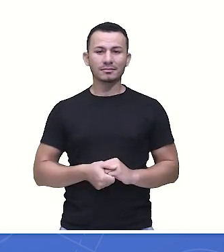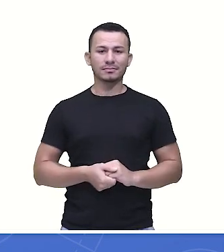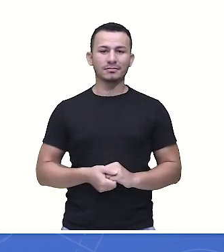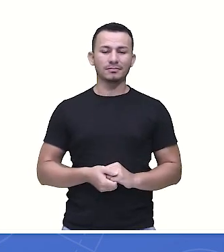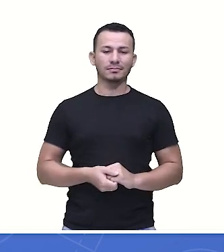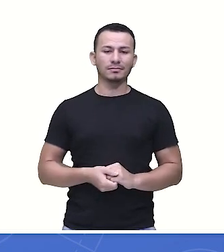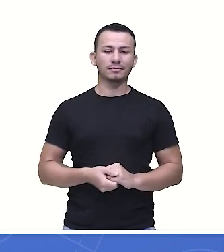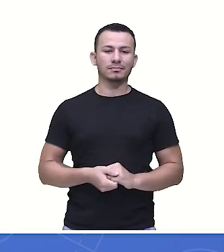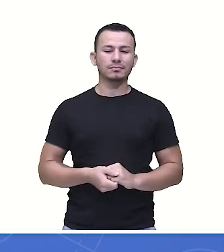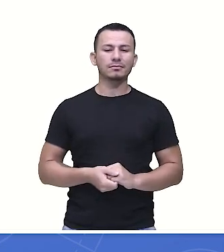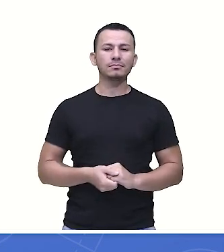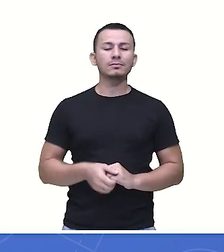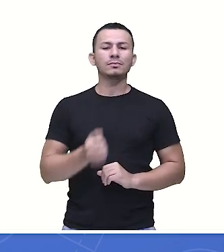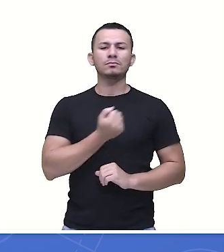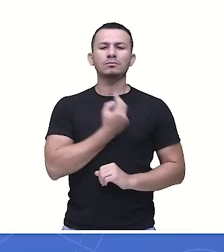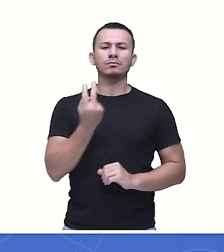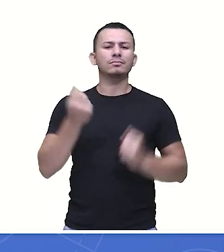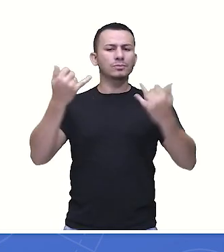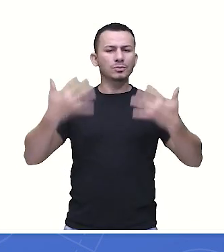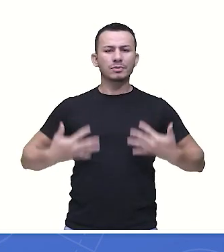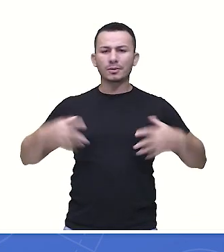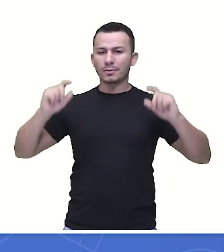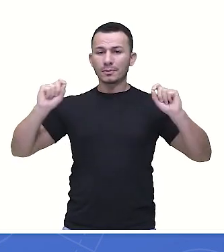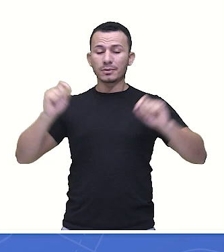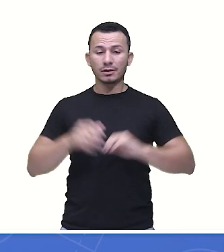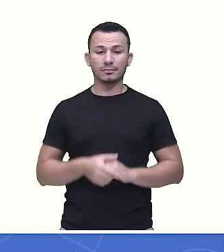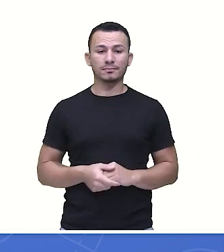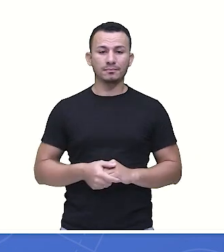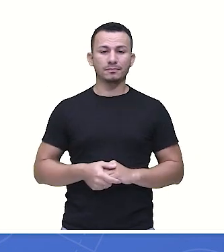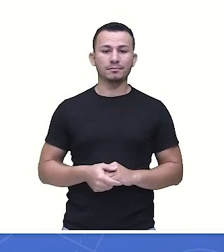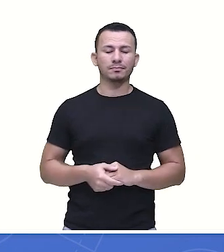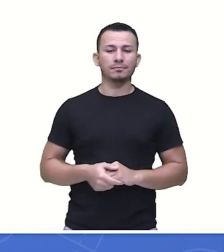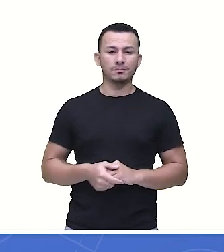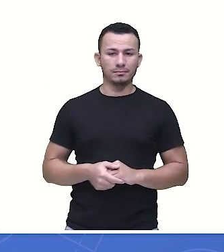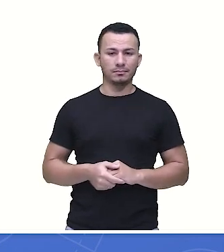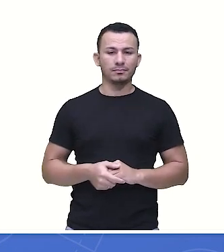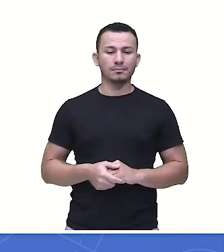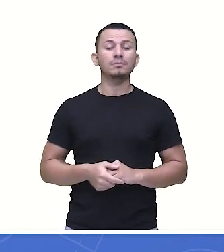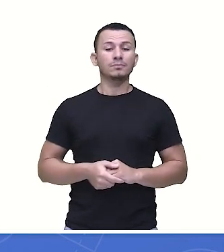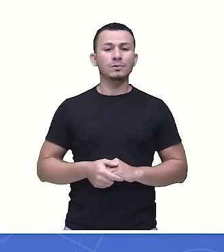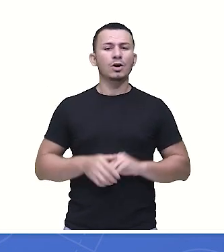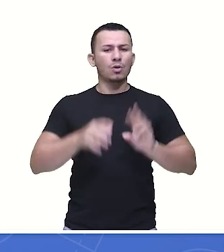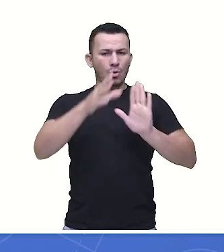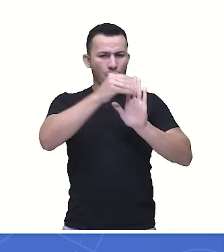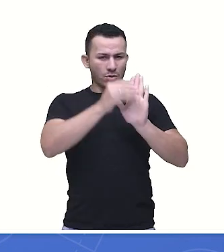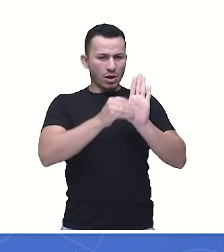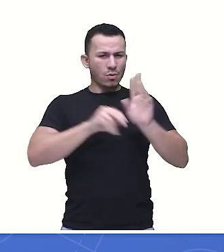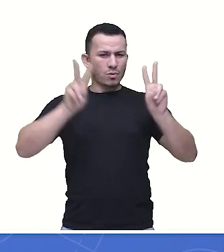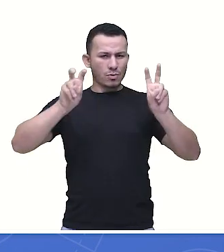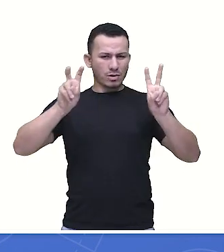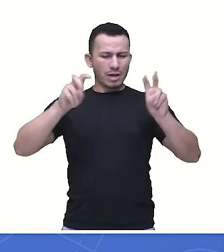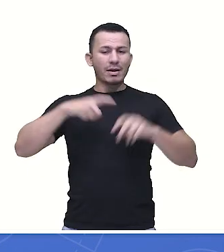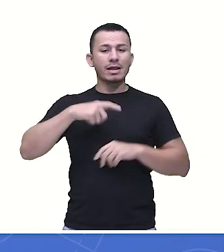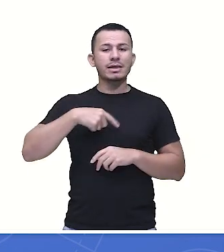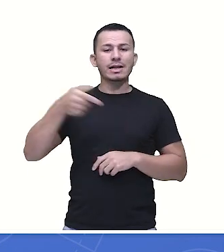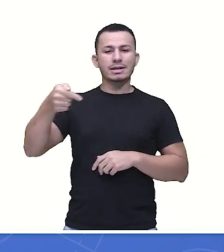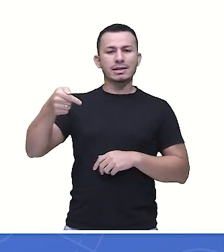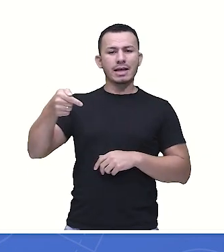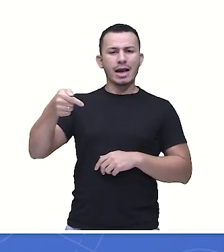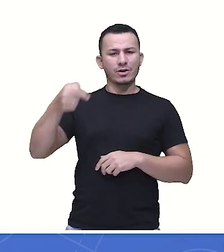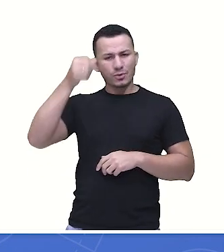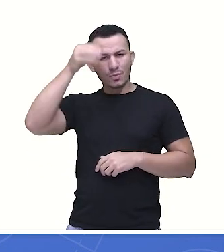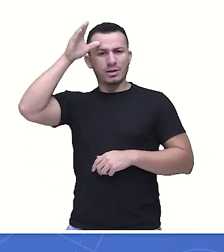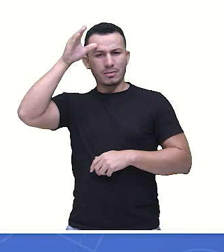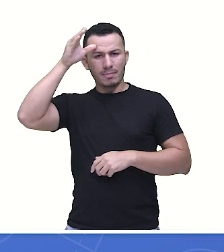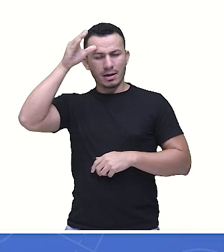A questão 2 diz o seguinte, no desenvolvimento do conteúdo apresentamos os 7 saberes necessários à educação do